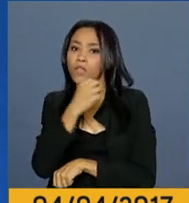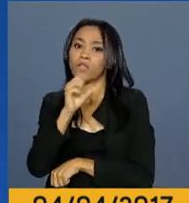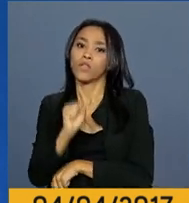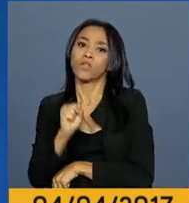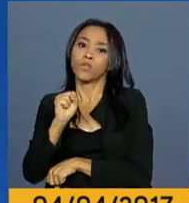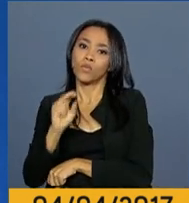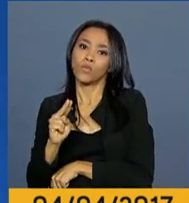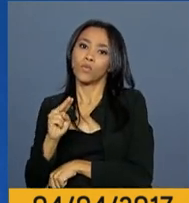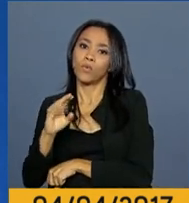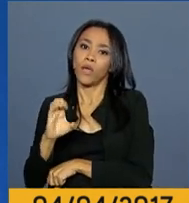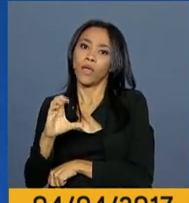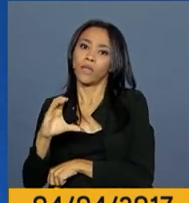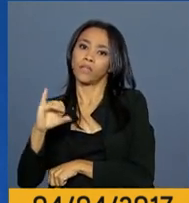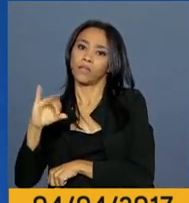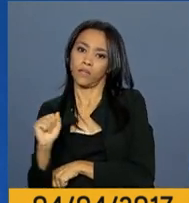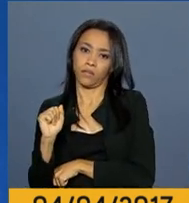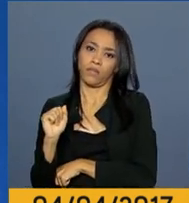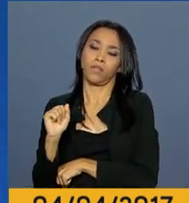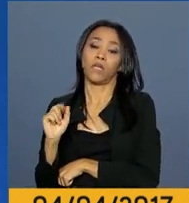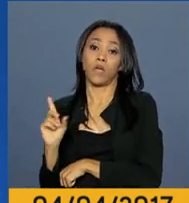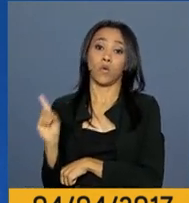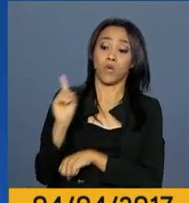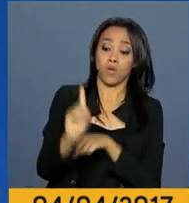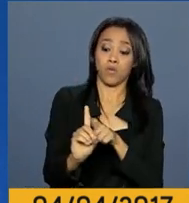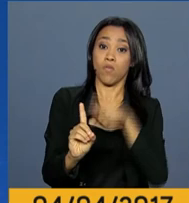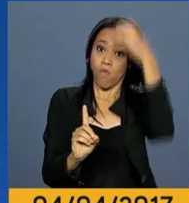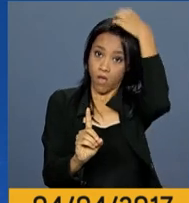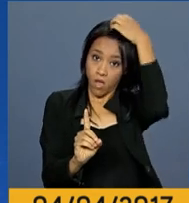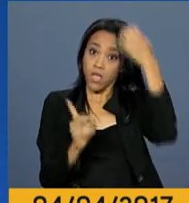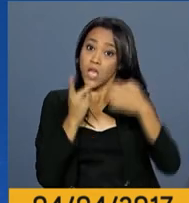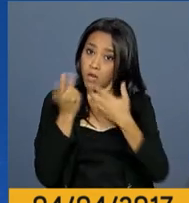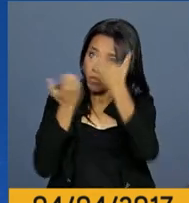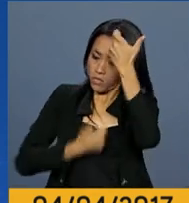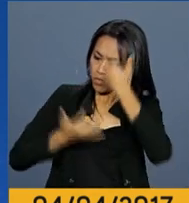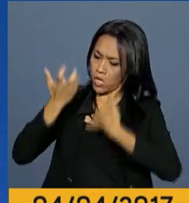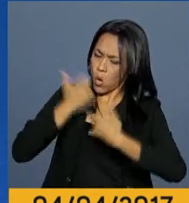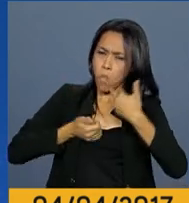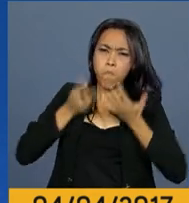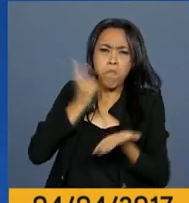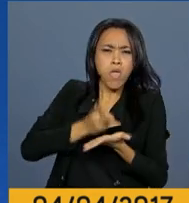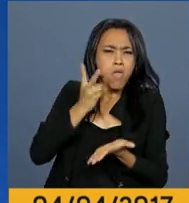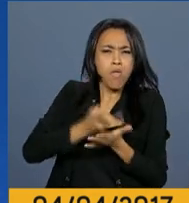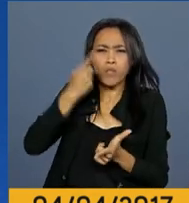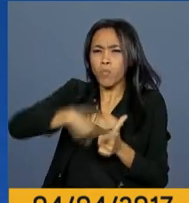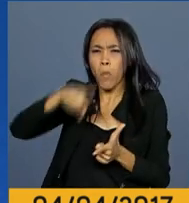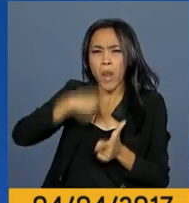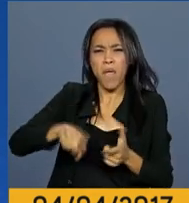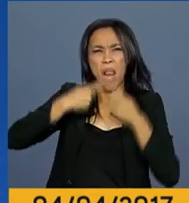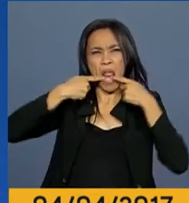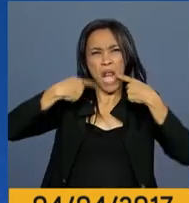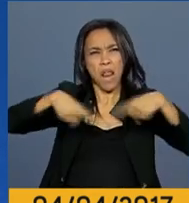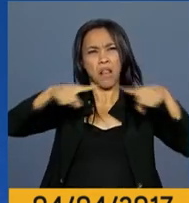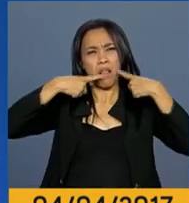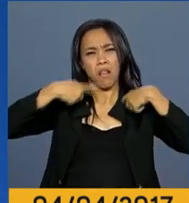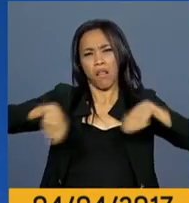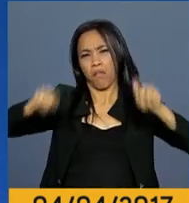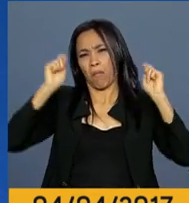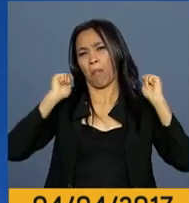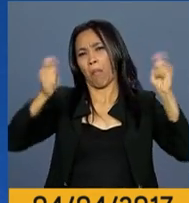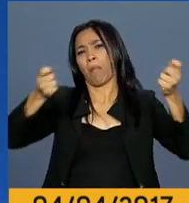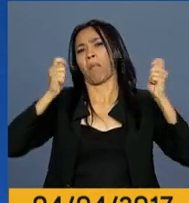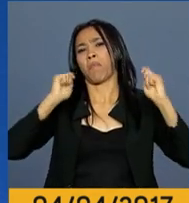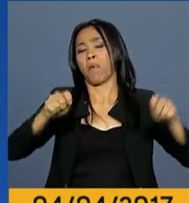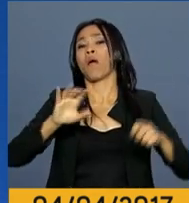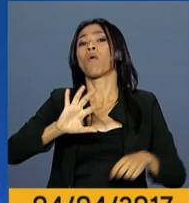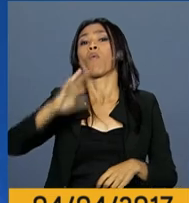o rei da Suécia. E ele me disse que eles enfrentaram o mesmo problema. Havia protestos quando se fez a reforma